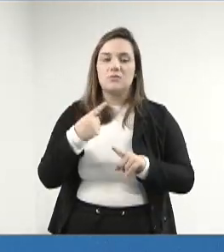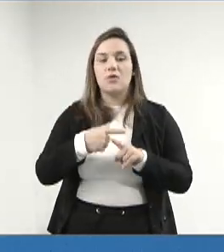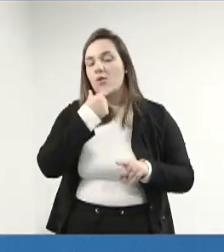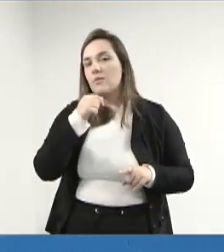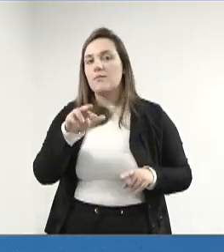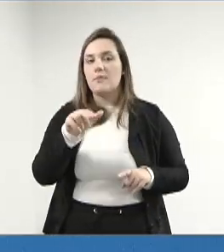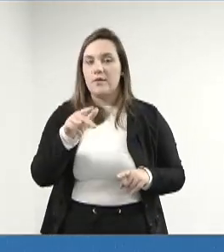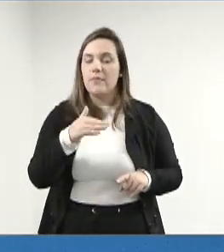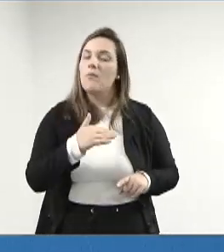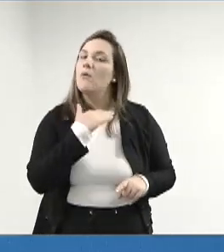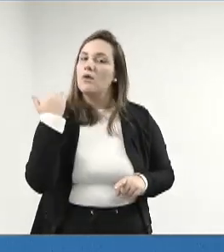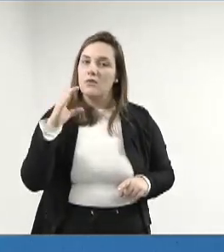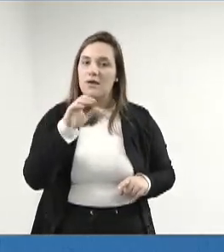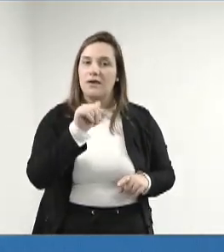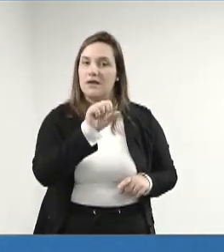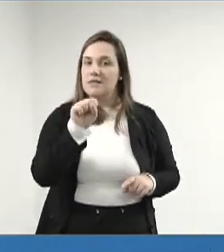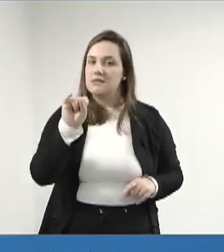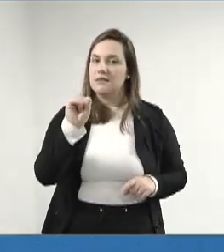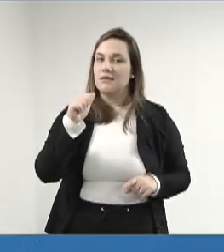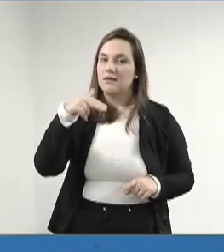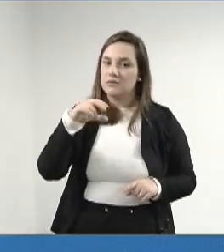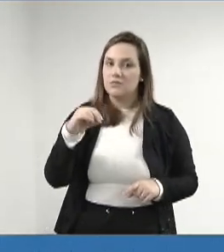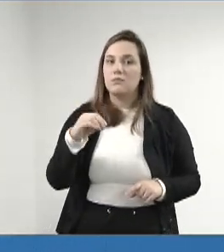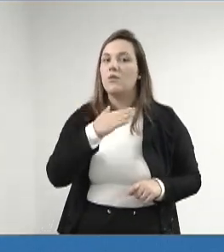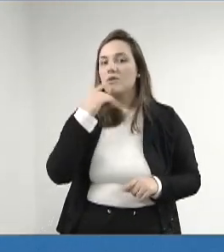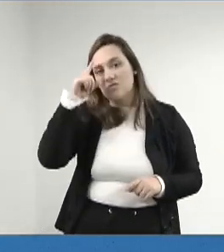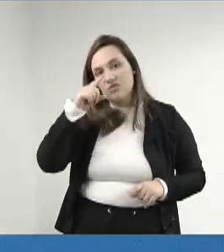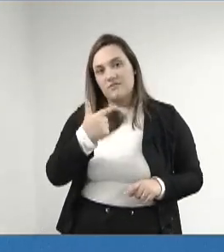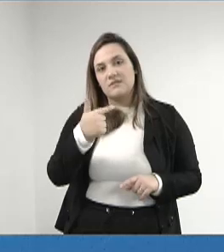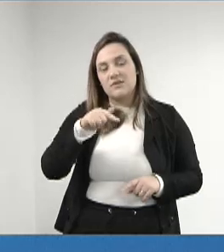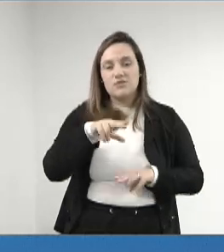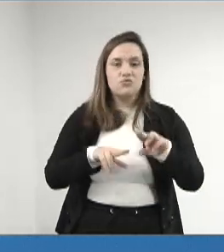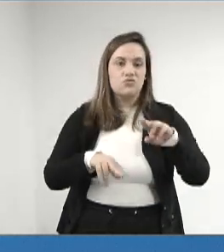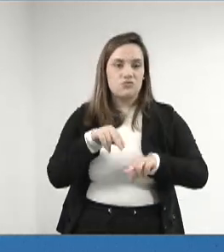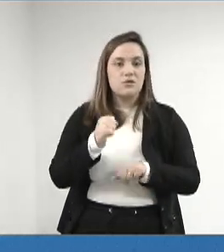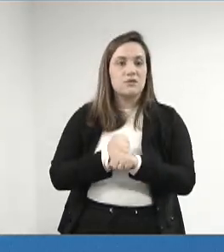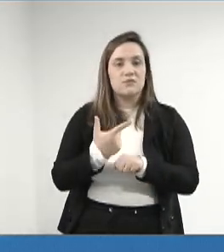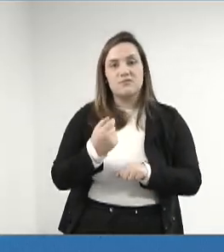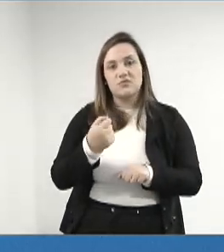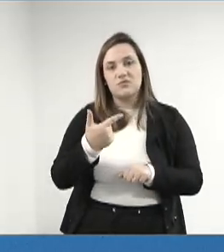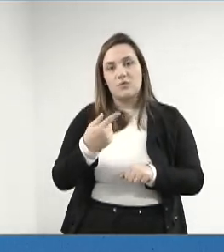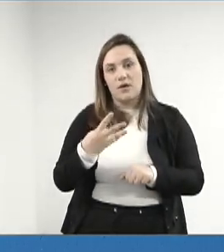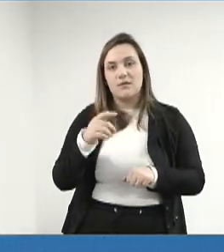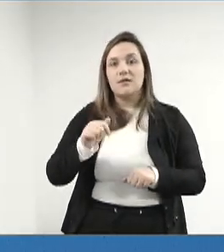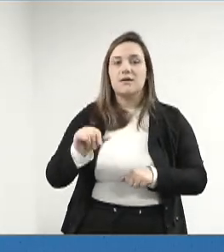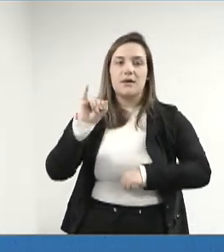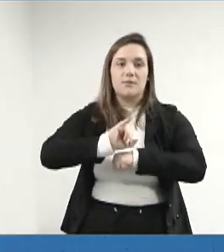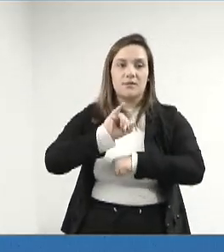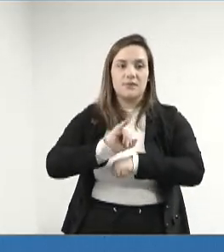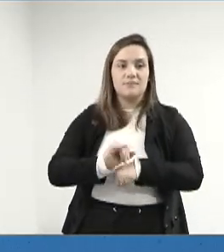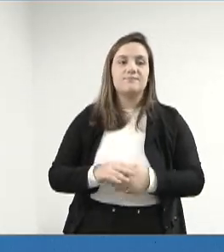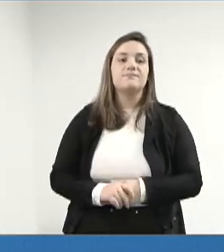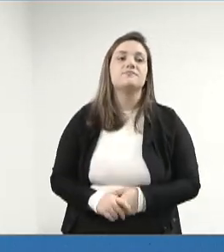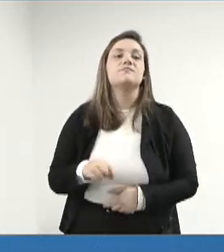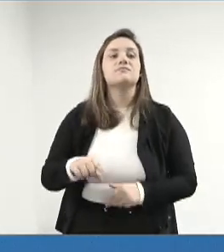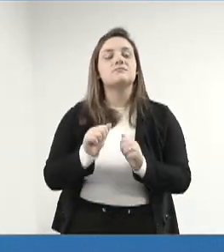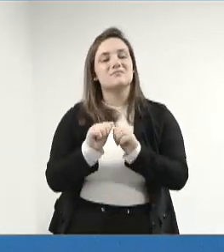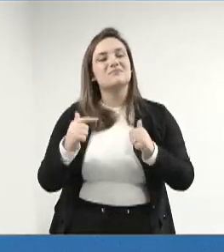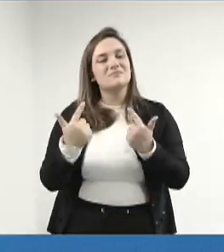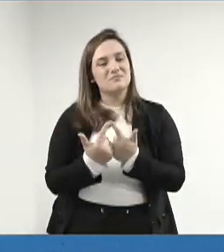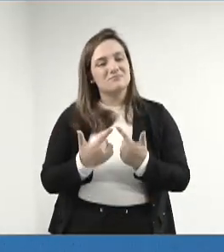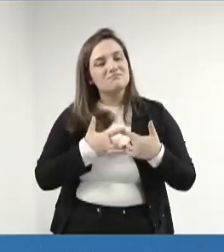Pontes, ocorrido no dia 27 de junho de 2024, nesta capital. Esta Casa de Leis expressa